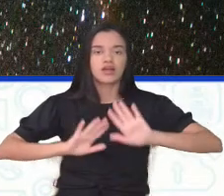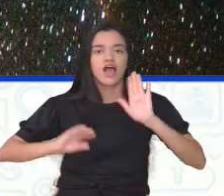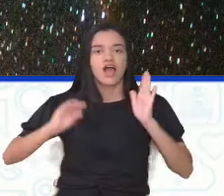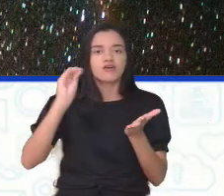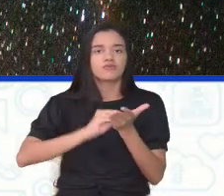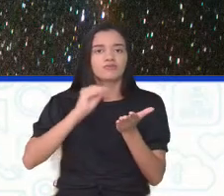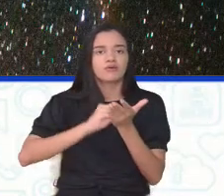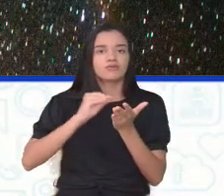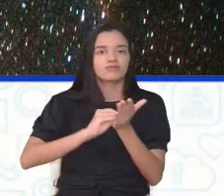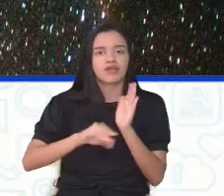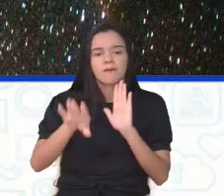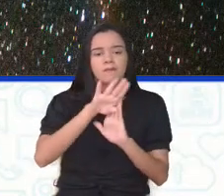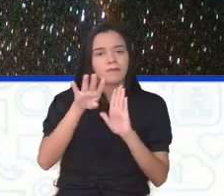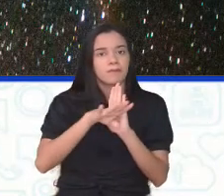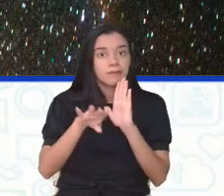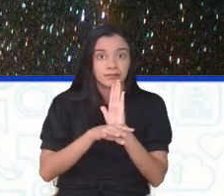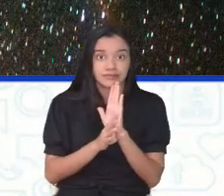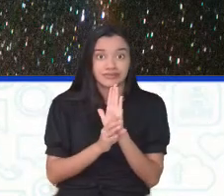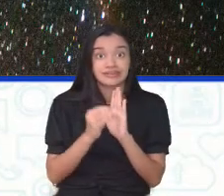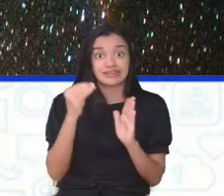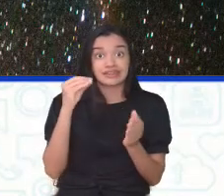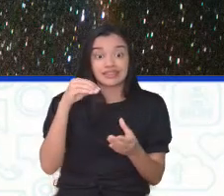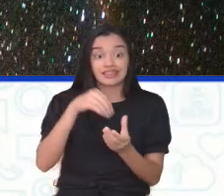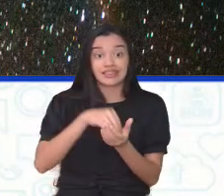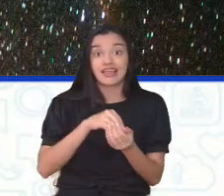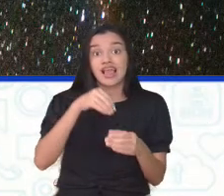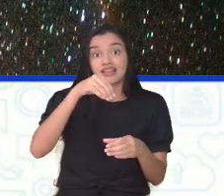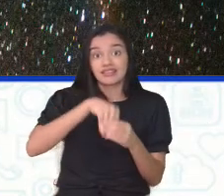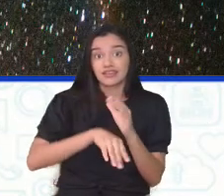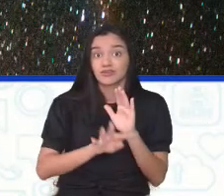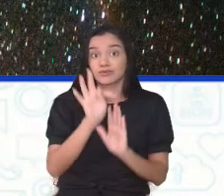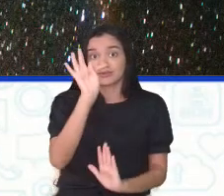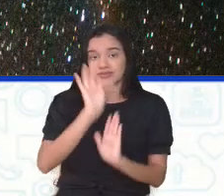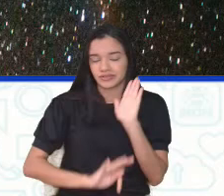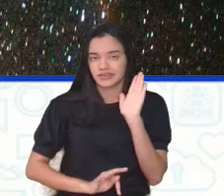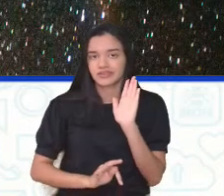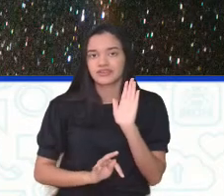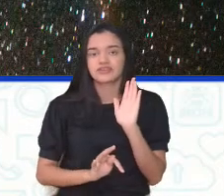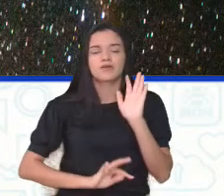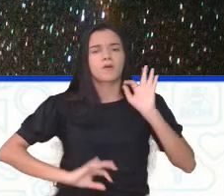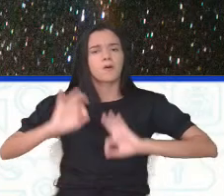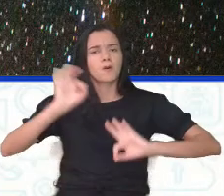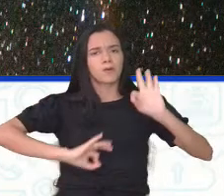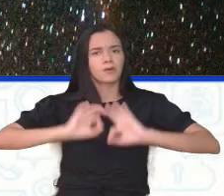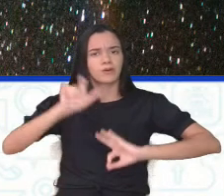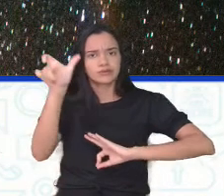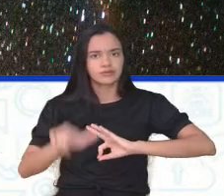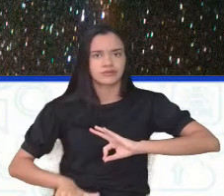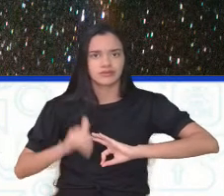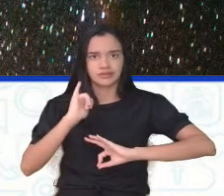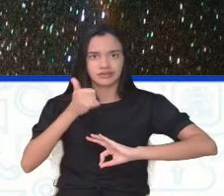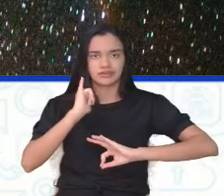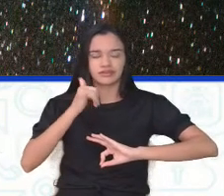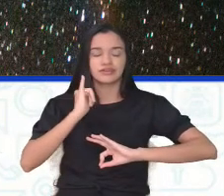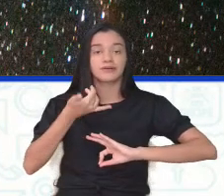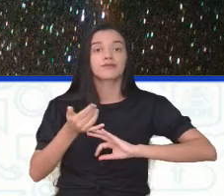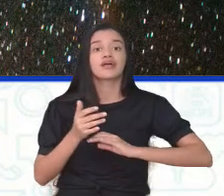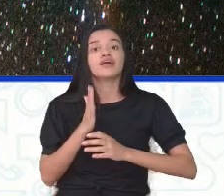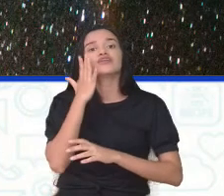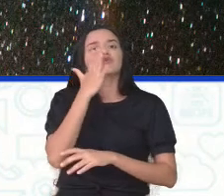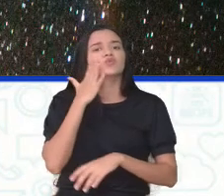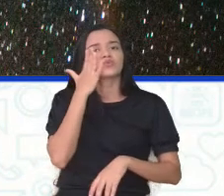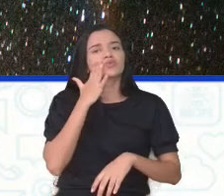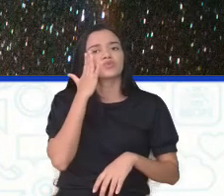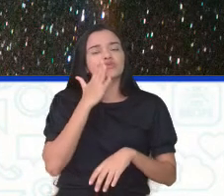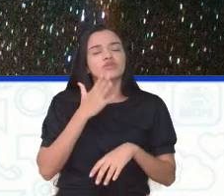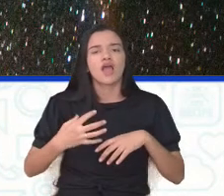faltar elementos no texto, na narrativa, né? O narrador acaba sendo responsável por organizar o discurso na narrativa. O discurso será